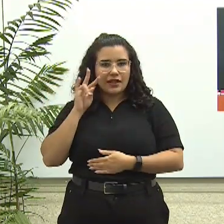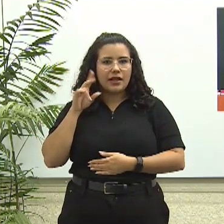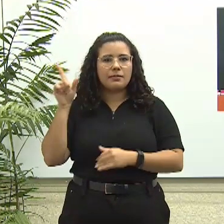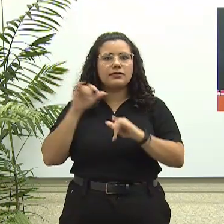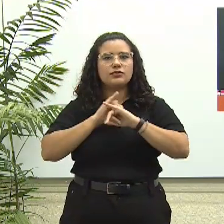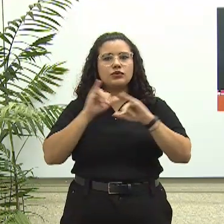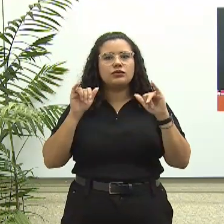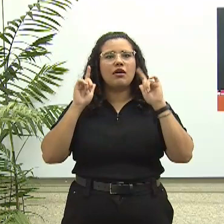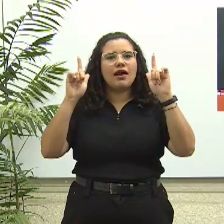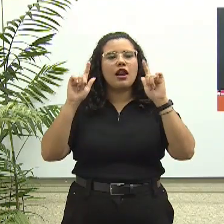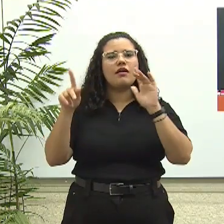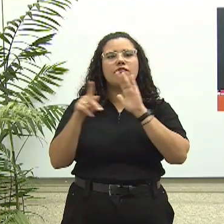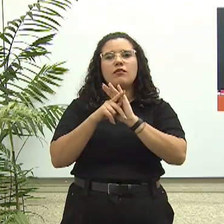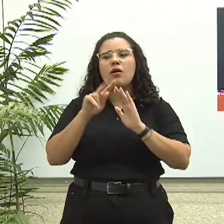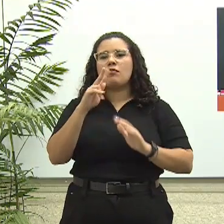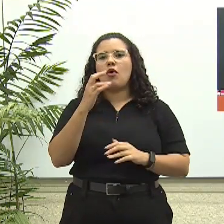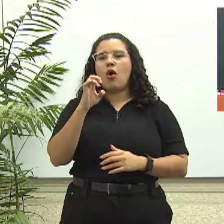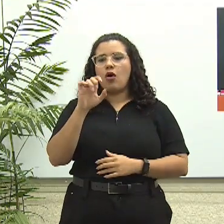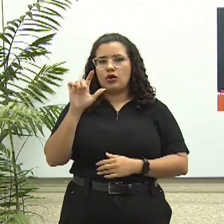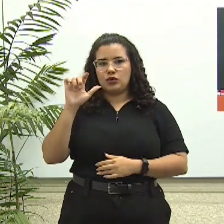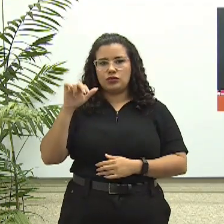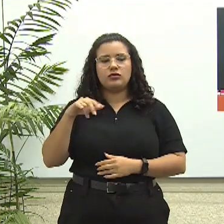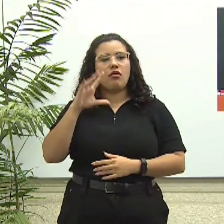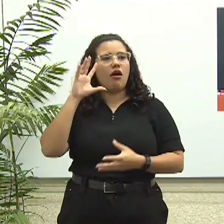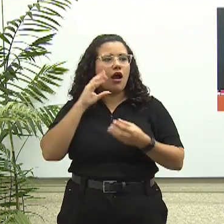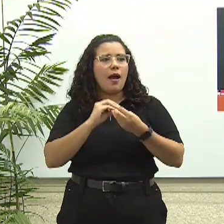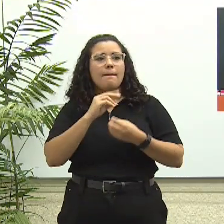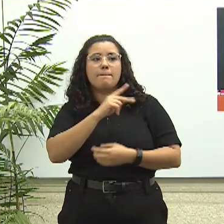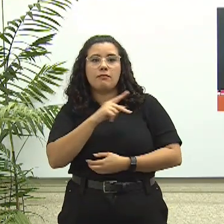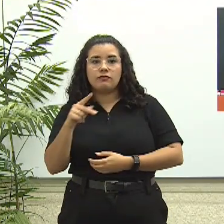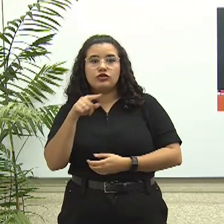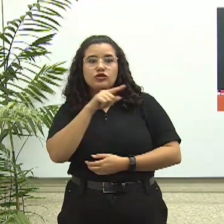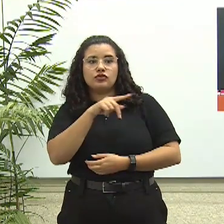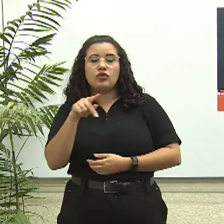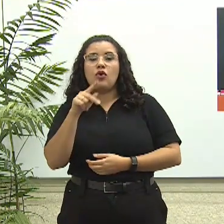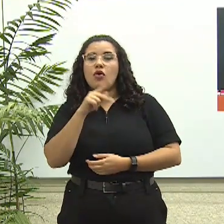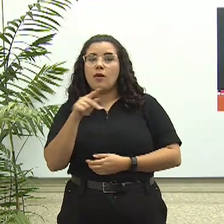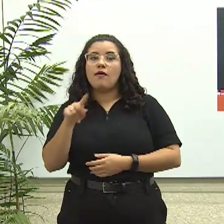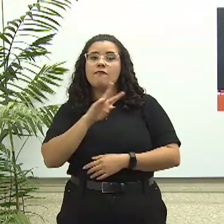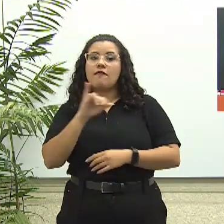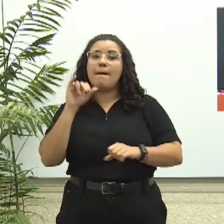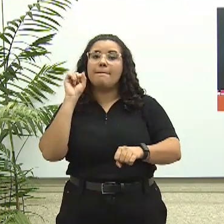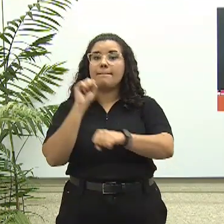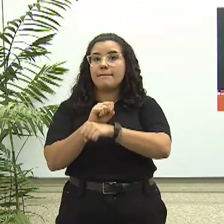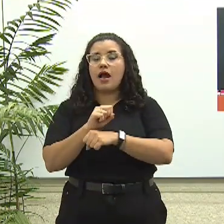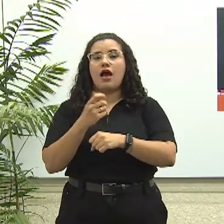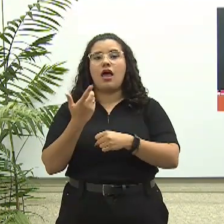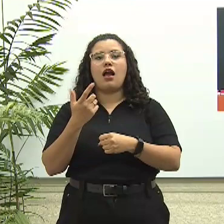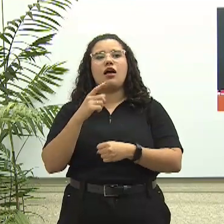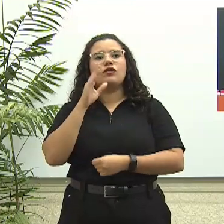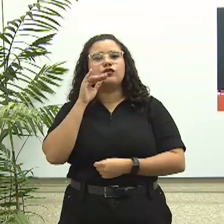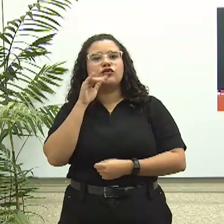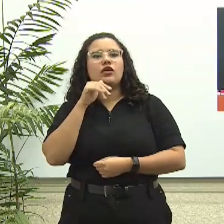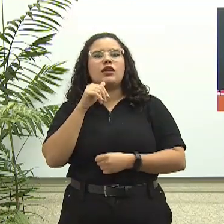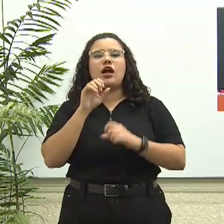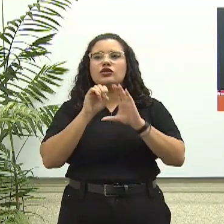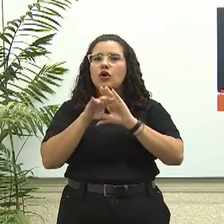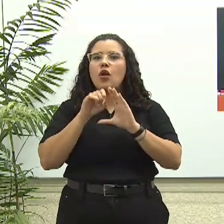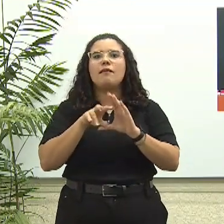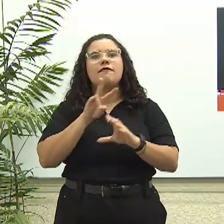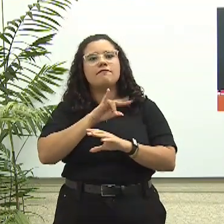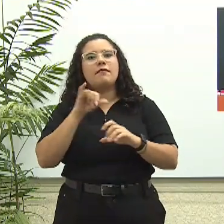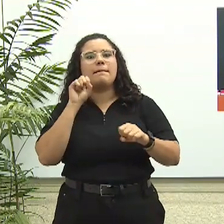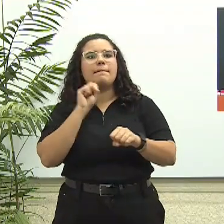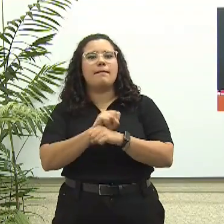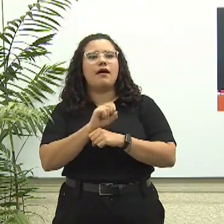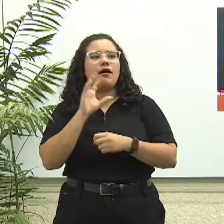Hollywood eu falei bom os professores vão parar no Brasil vão parar no peru né a Globo os funcionários da Globo vão parar vão perceber